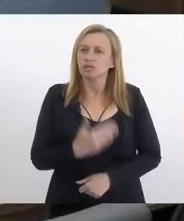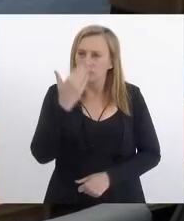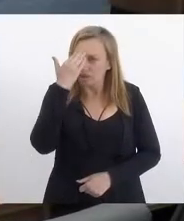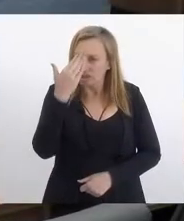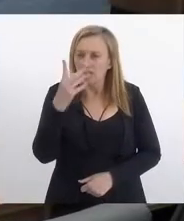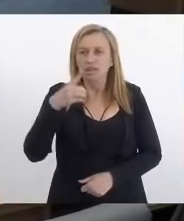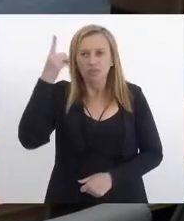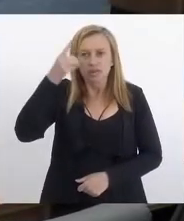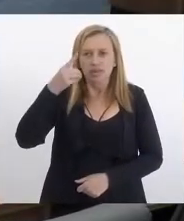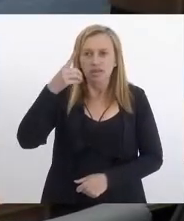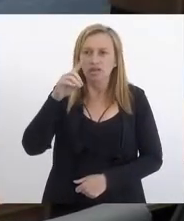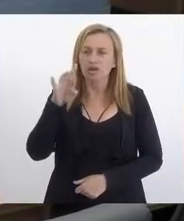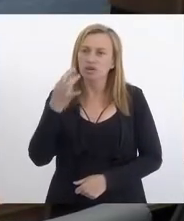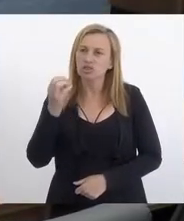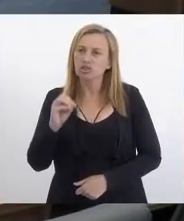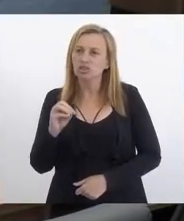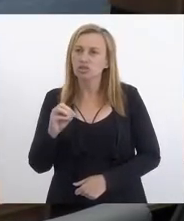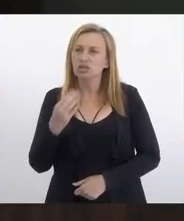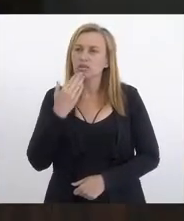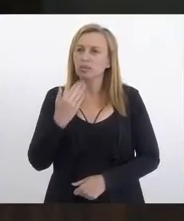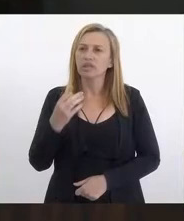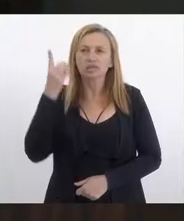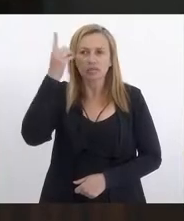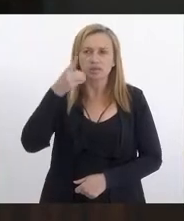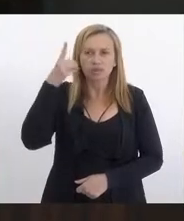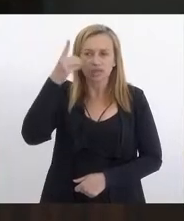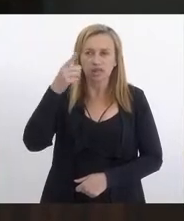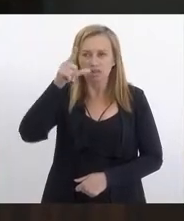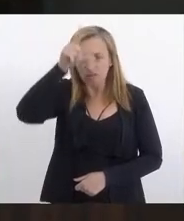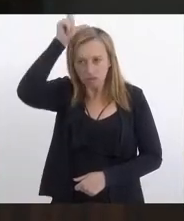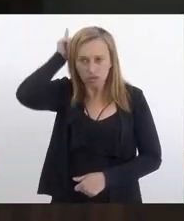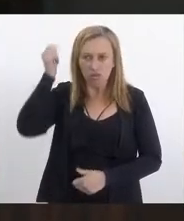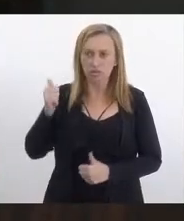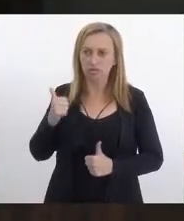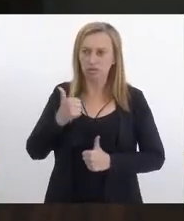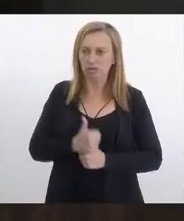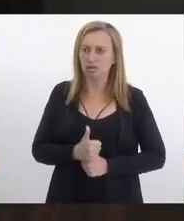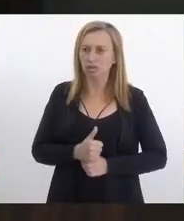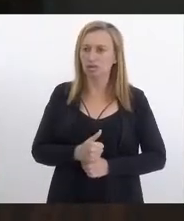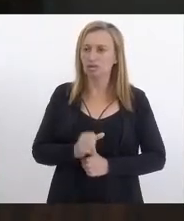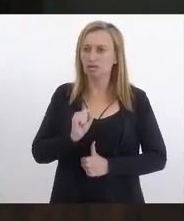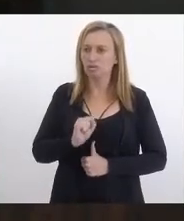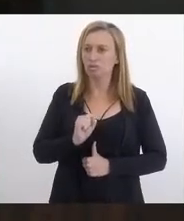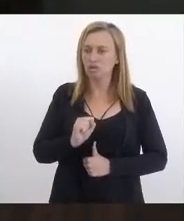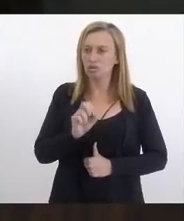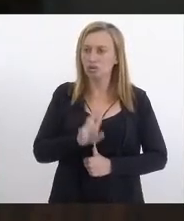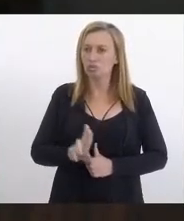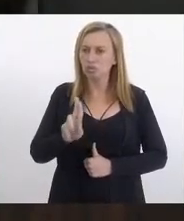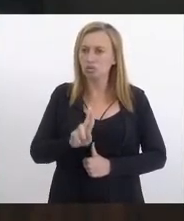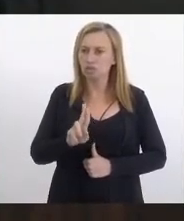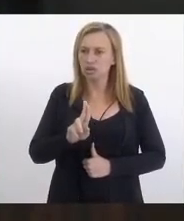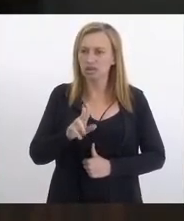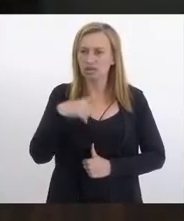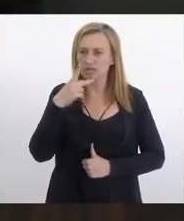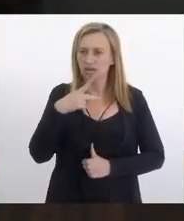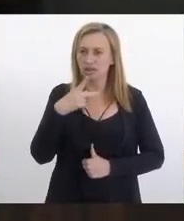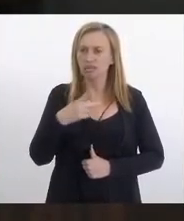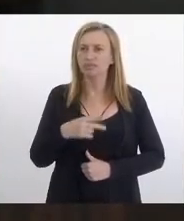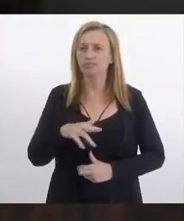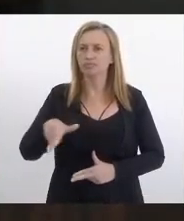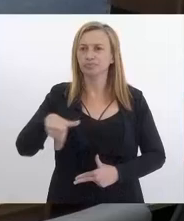Obrigado, deputado Giovanni Ratinho. Eu peço ao deputado Luiz Paulo que assuma a condução dos trabalhos para que eu possa usar da palavra como orador